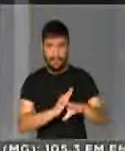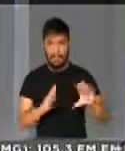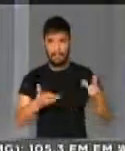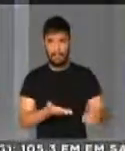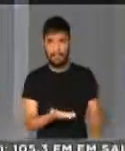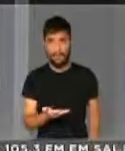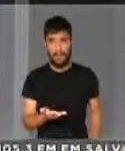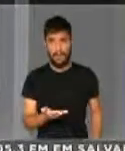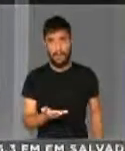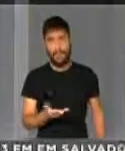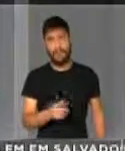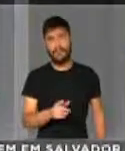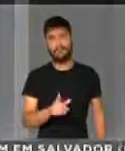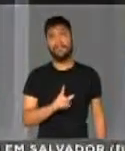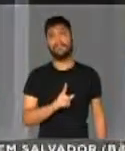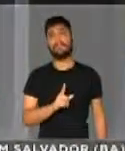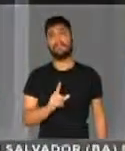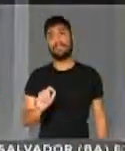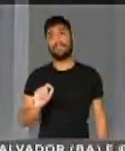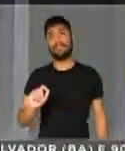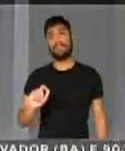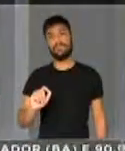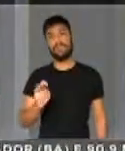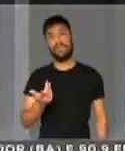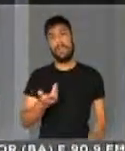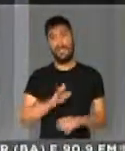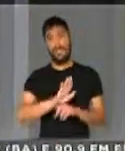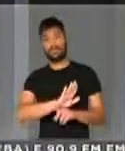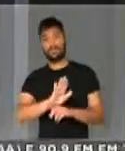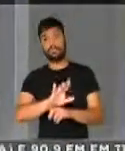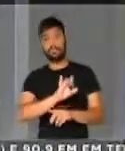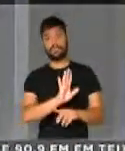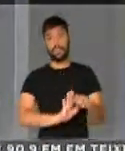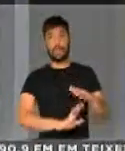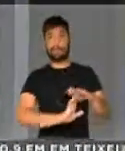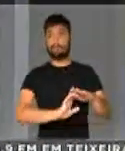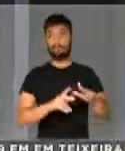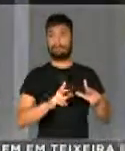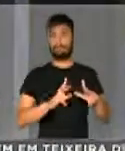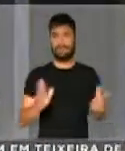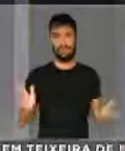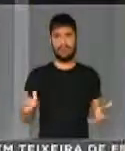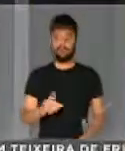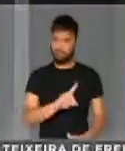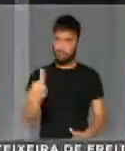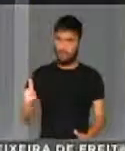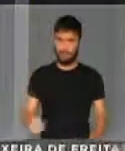acabadas para que possa atender os senhores empresários. Não